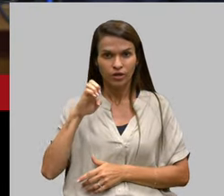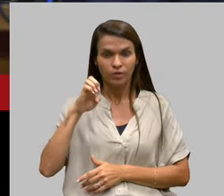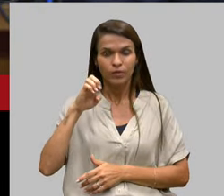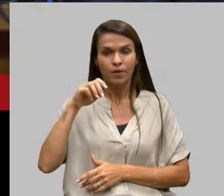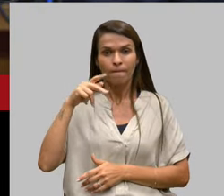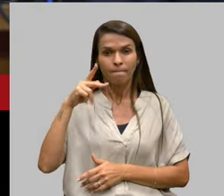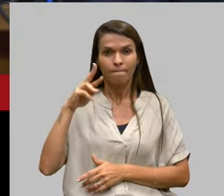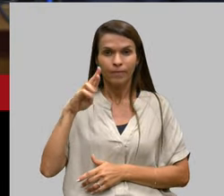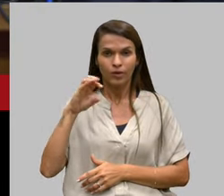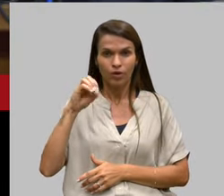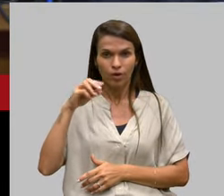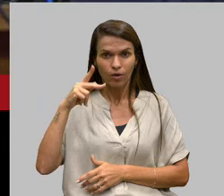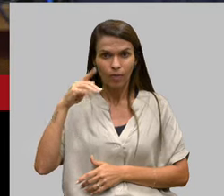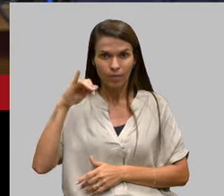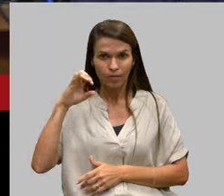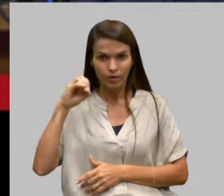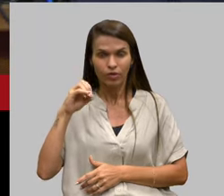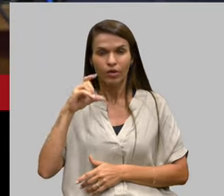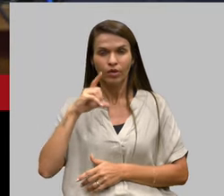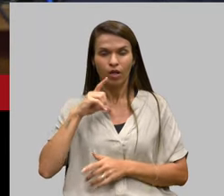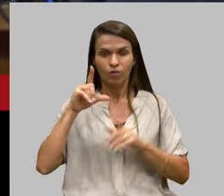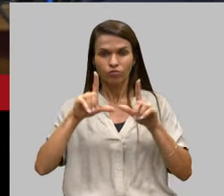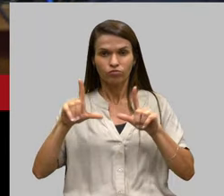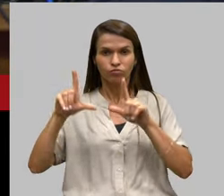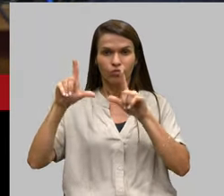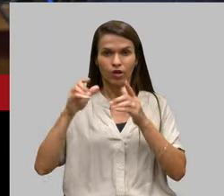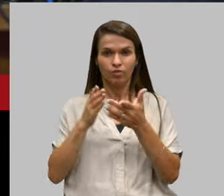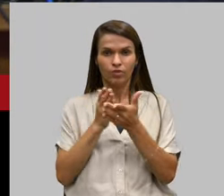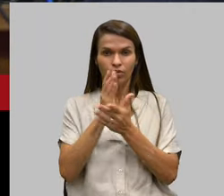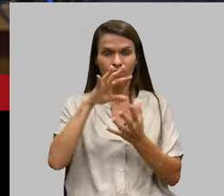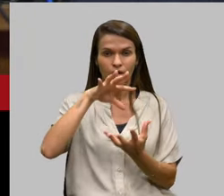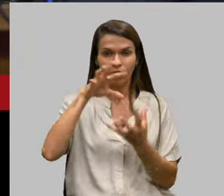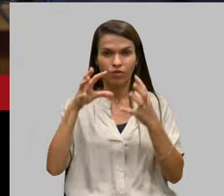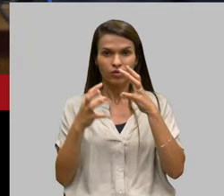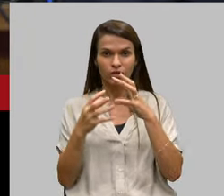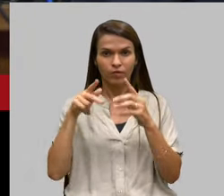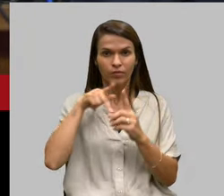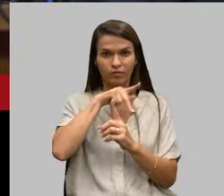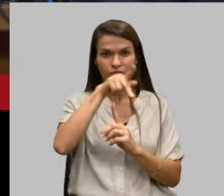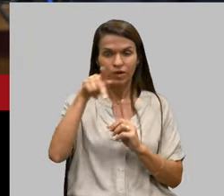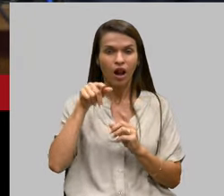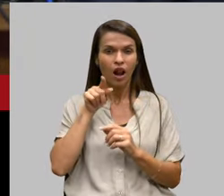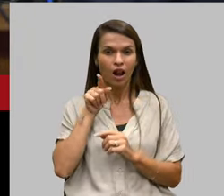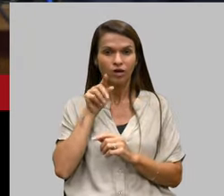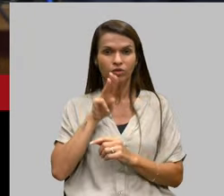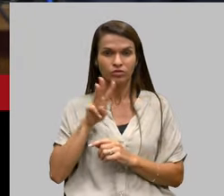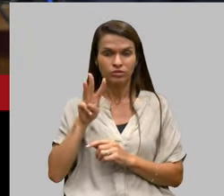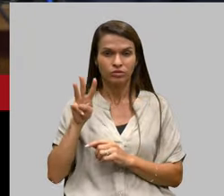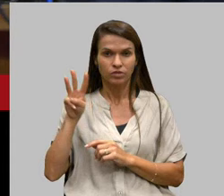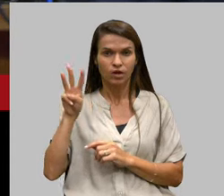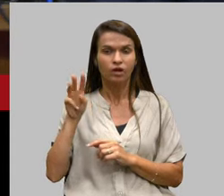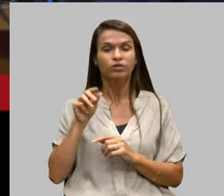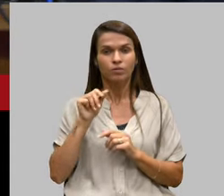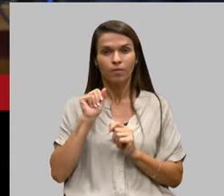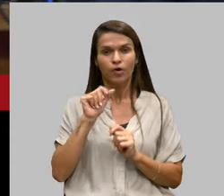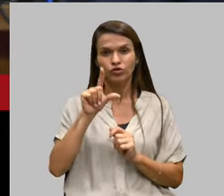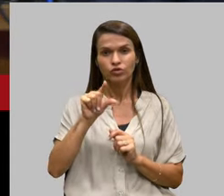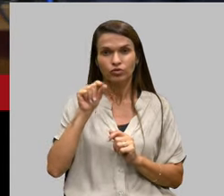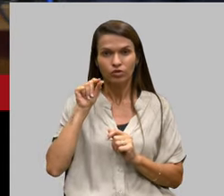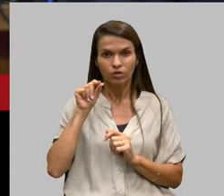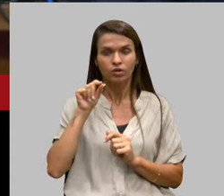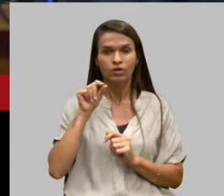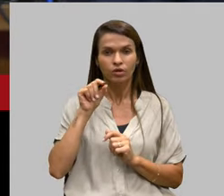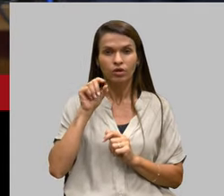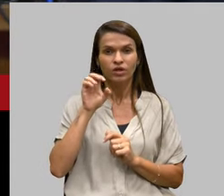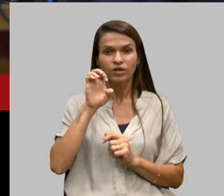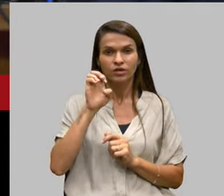lá nós temos um painel da aprovação da reforma da Previdência lá no nosso site vocês podem escolher lá estatísticas tem